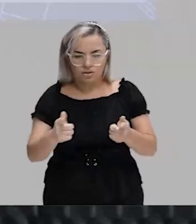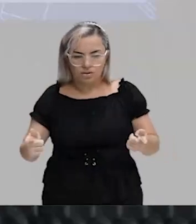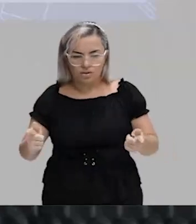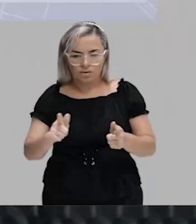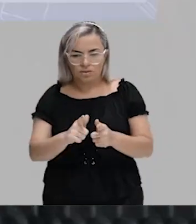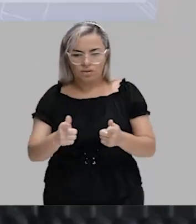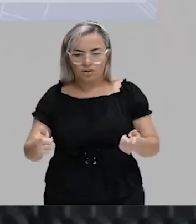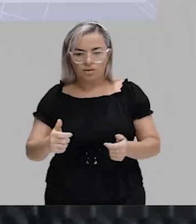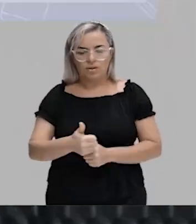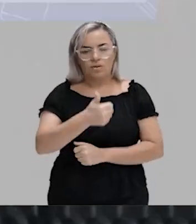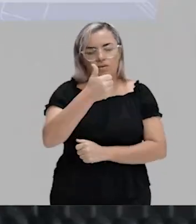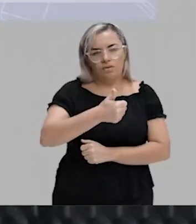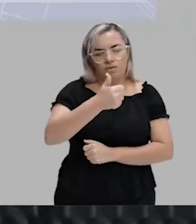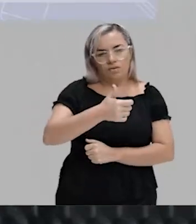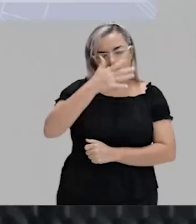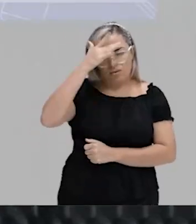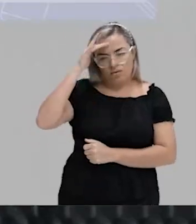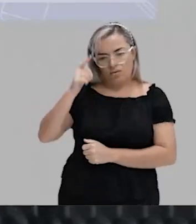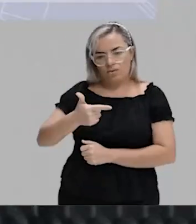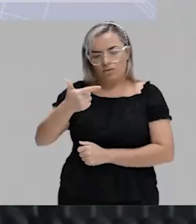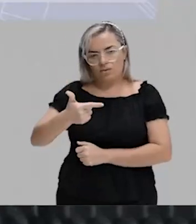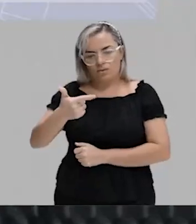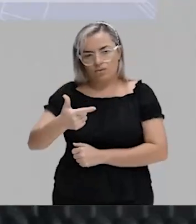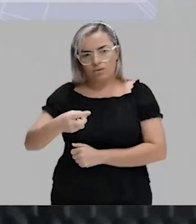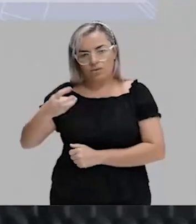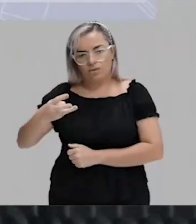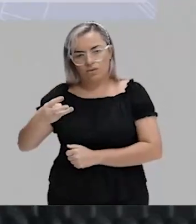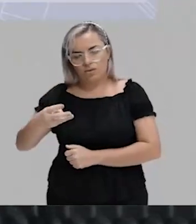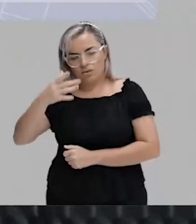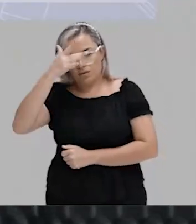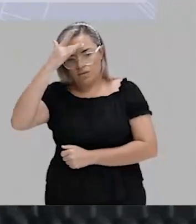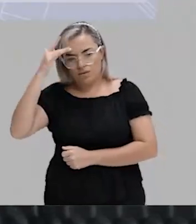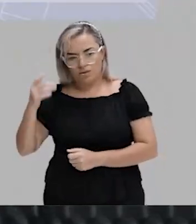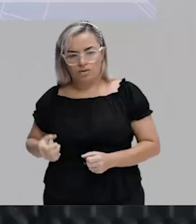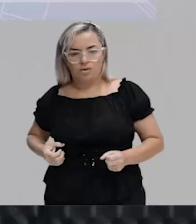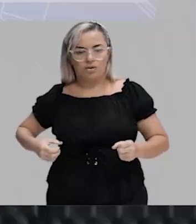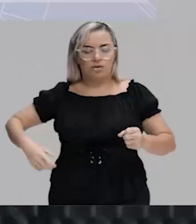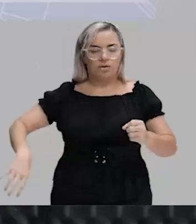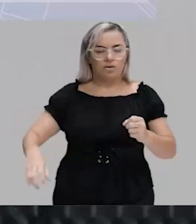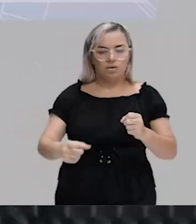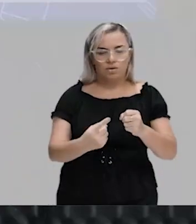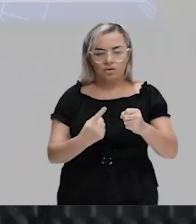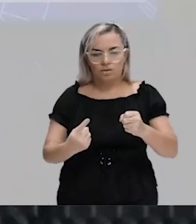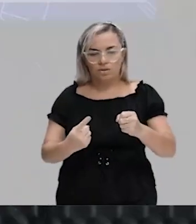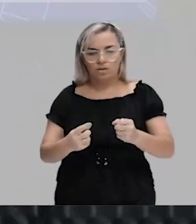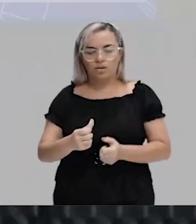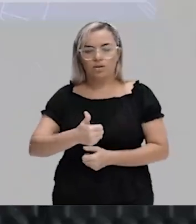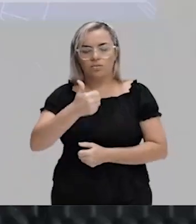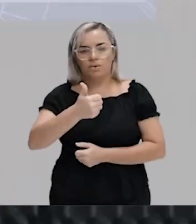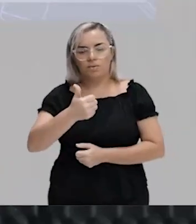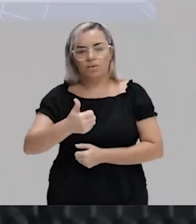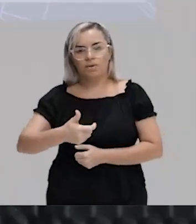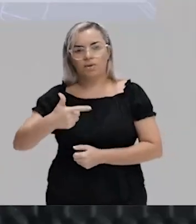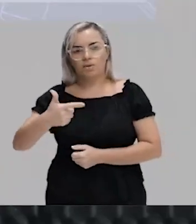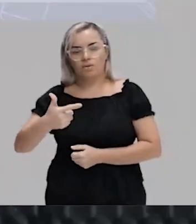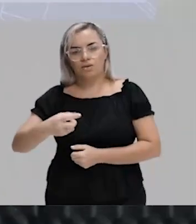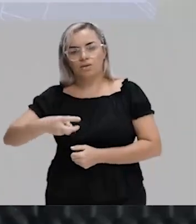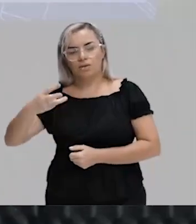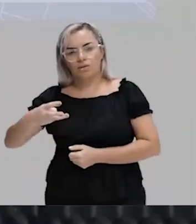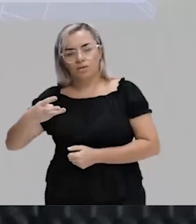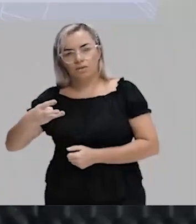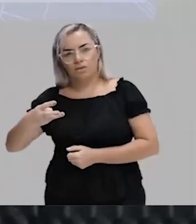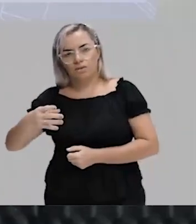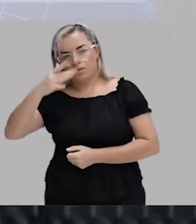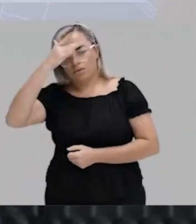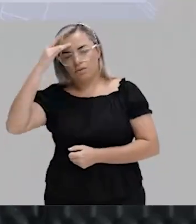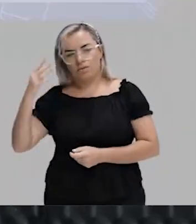gramaticais? Primeira, segunda e terceira pessoa do singular, primeira, segunda e terceira pessoa do plural, né? Então,